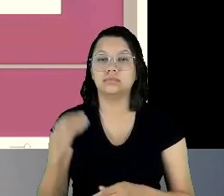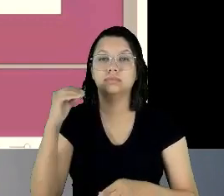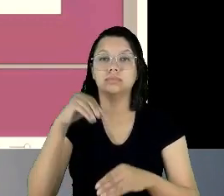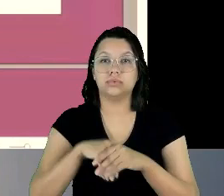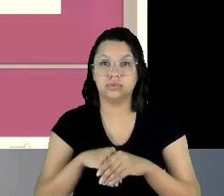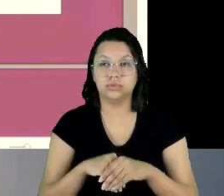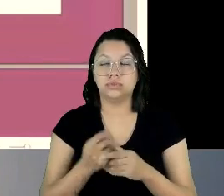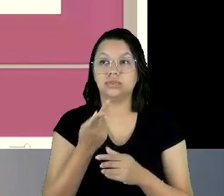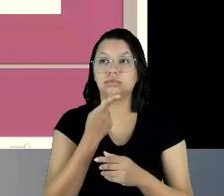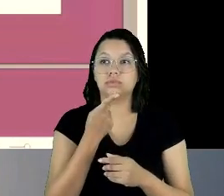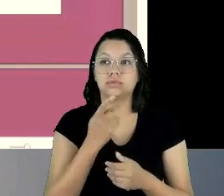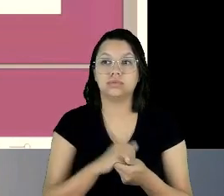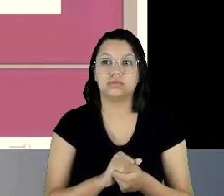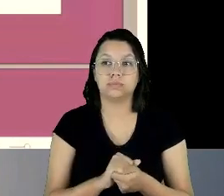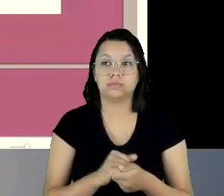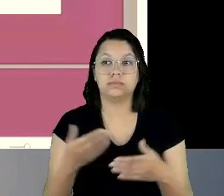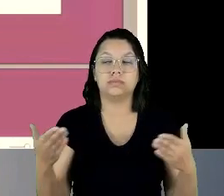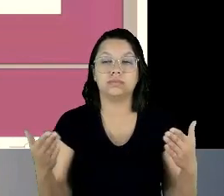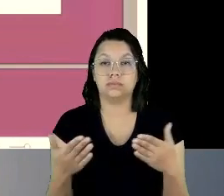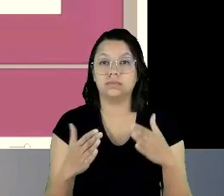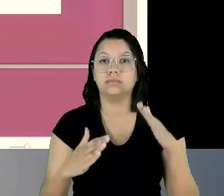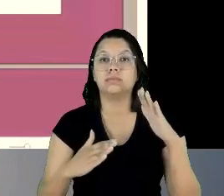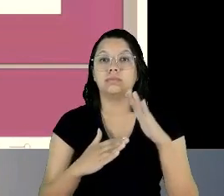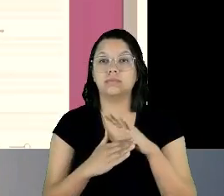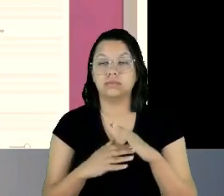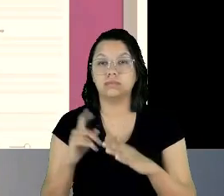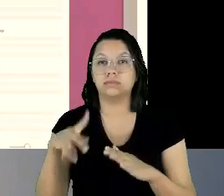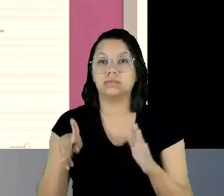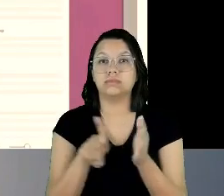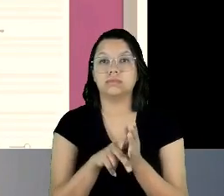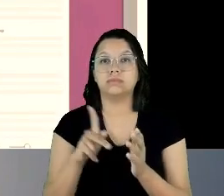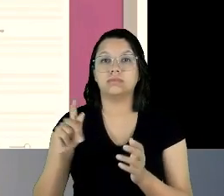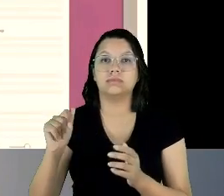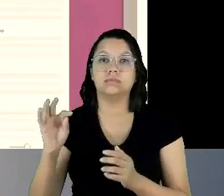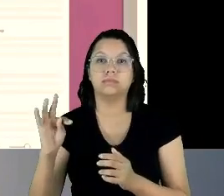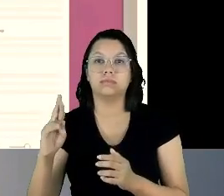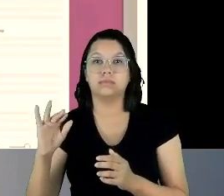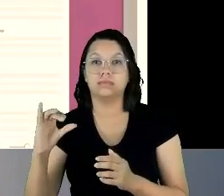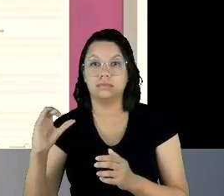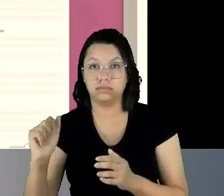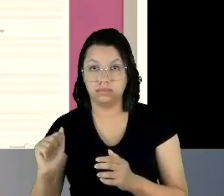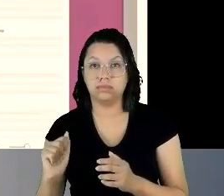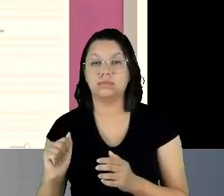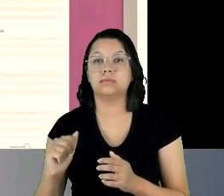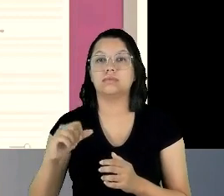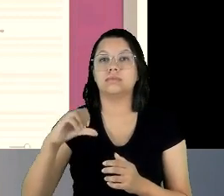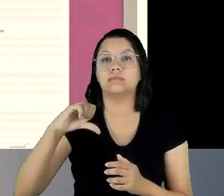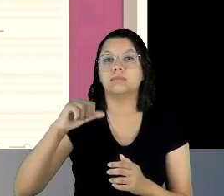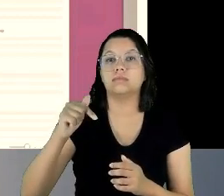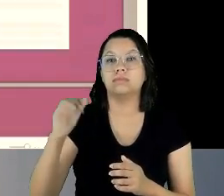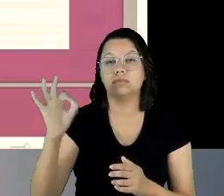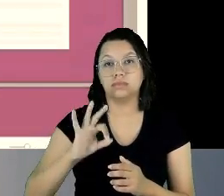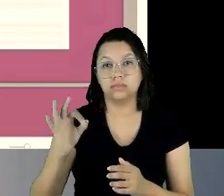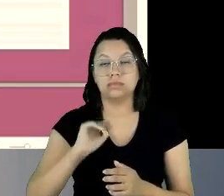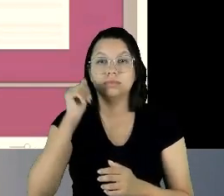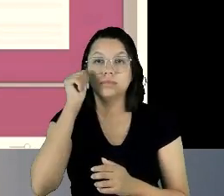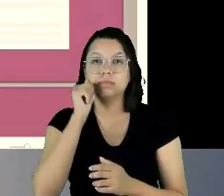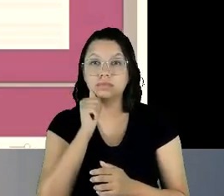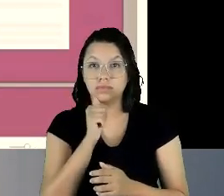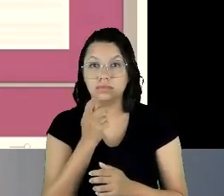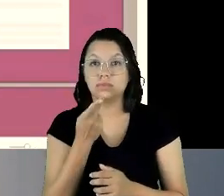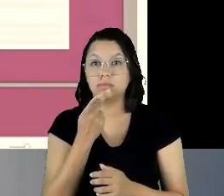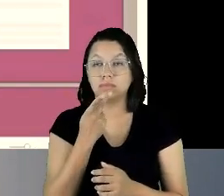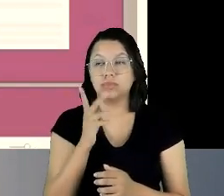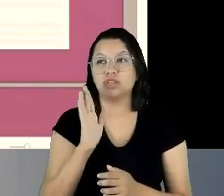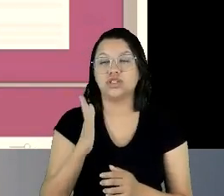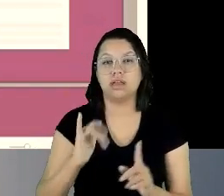Dentre eles, eu vou mencionar essa última, que é da Patrícia Galvão, que 97% das mulheres dizem já ter